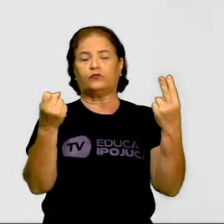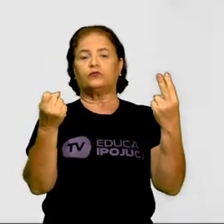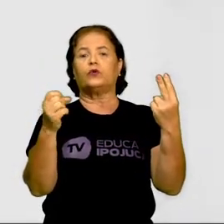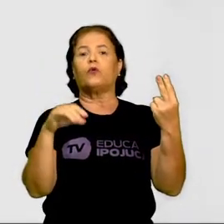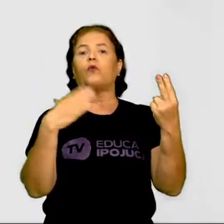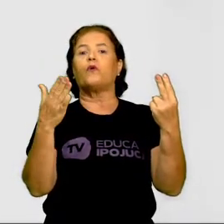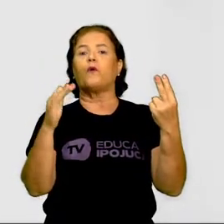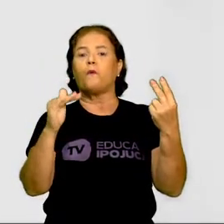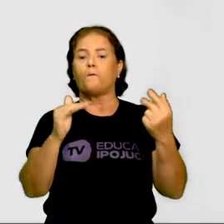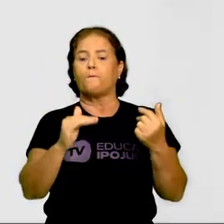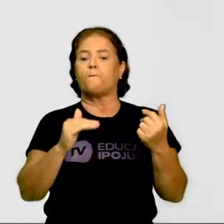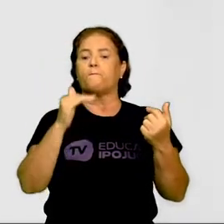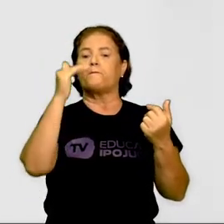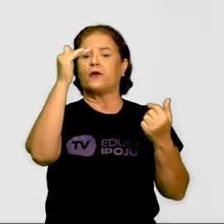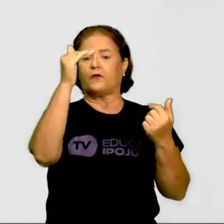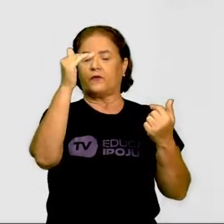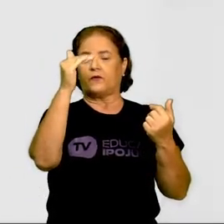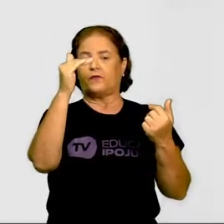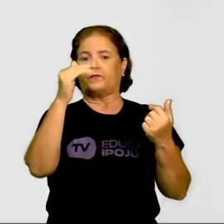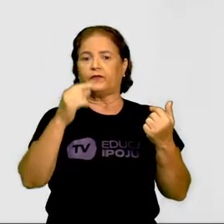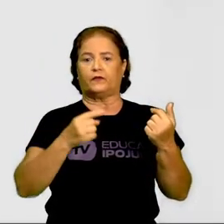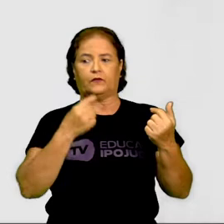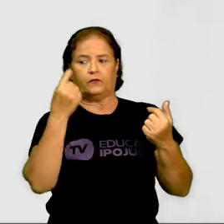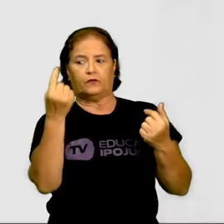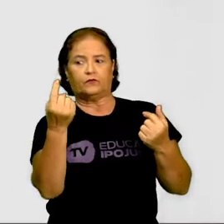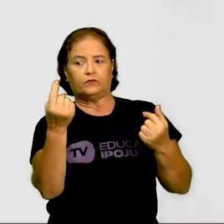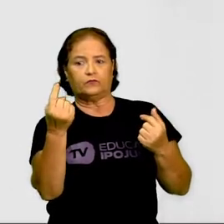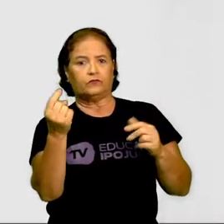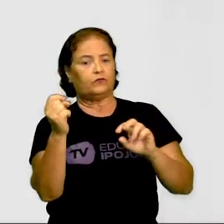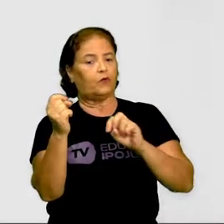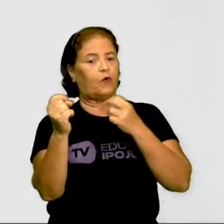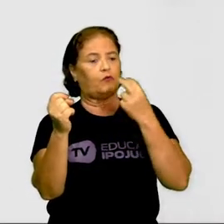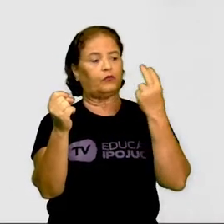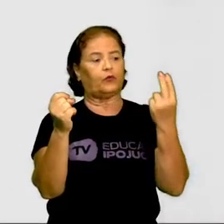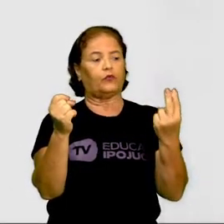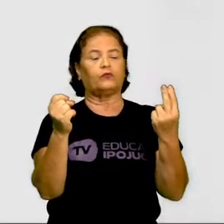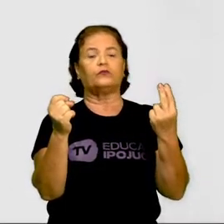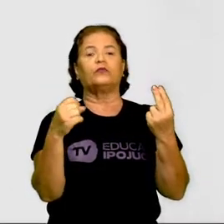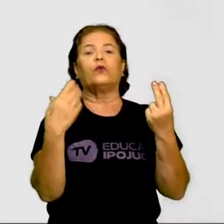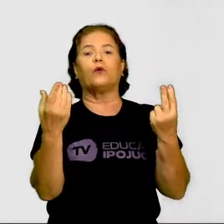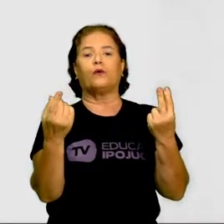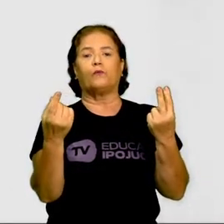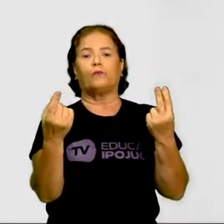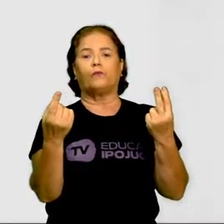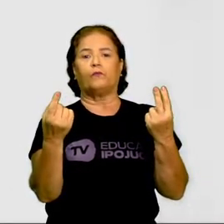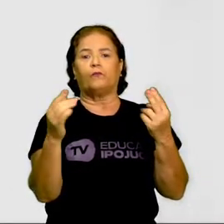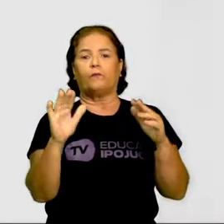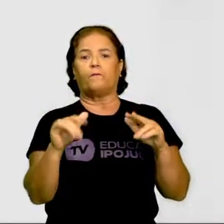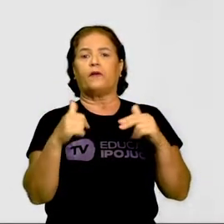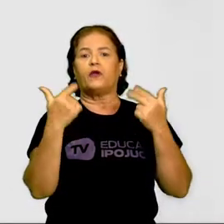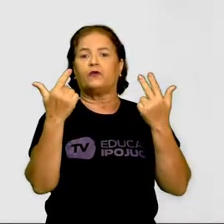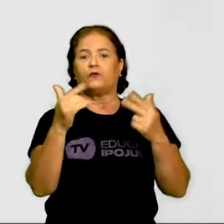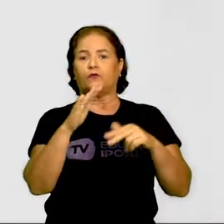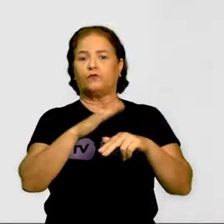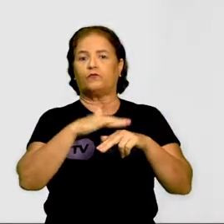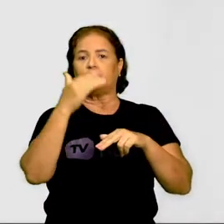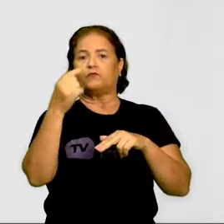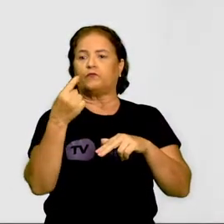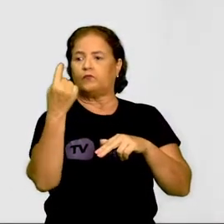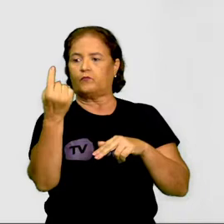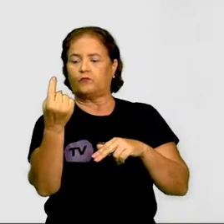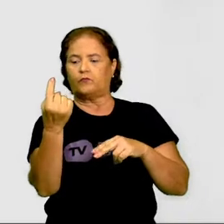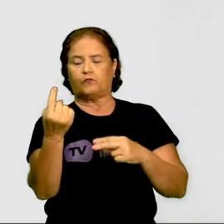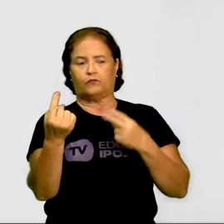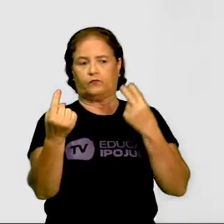o prédio maior? É o prédio 1 ou o prédio 2? E aí, conseguiram identificar,